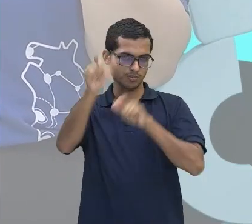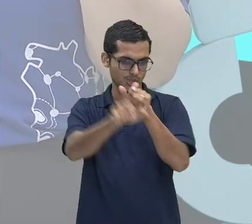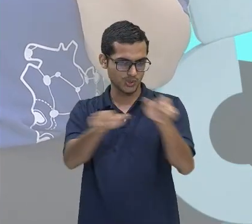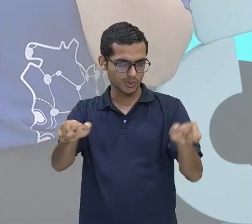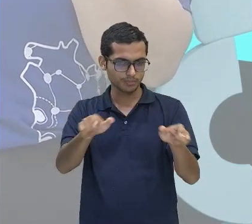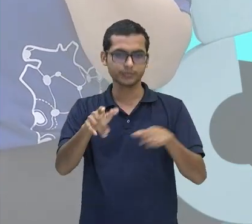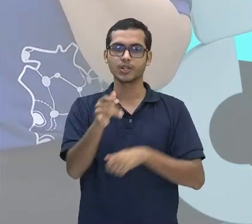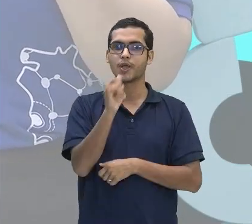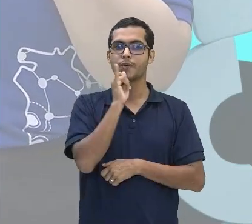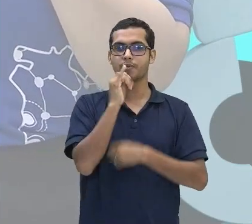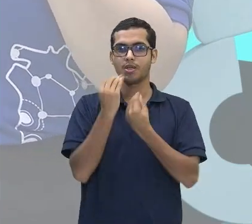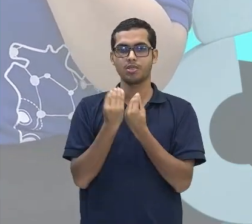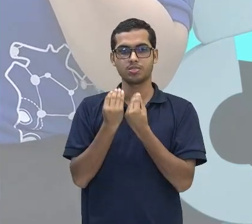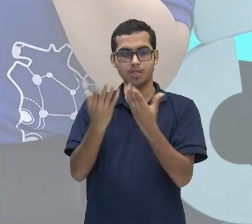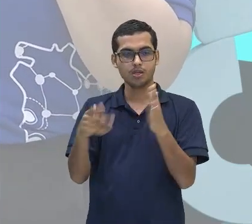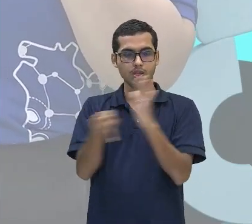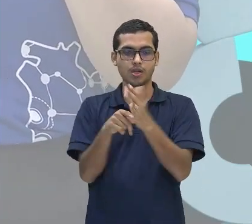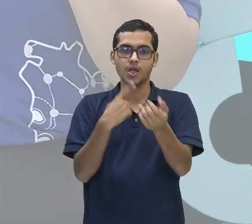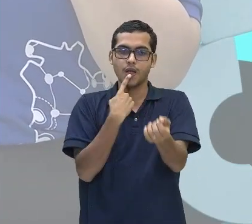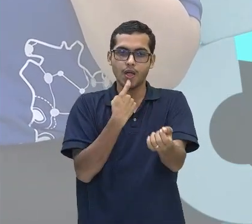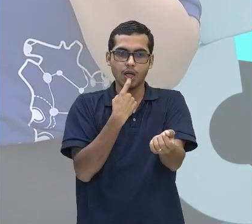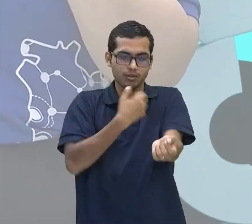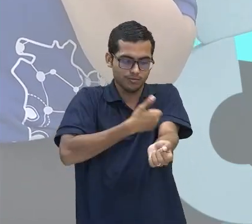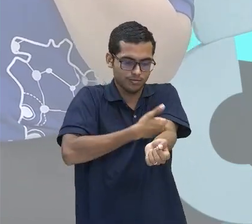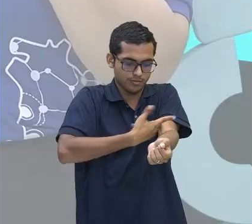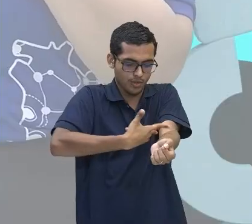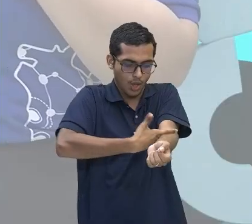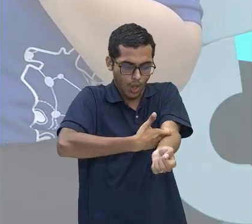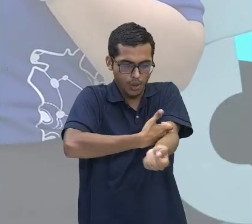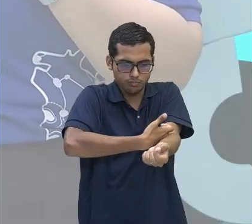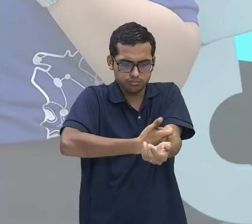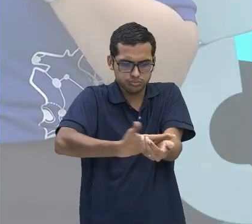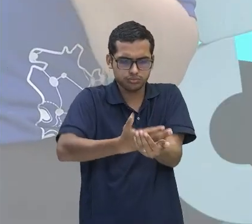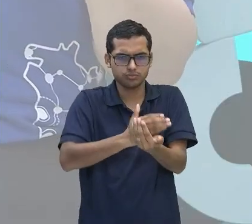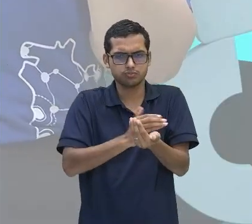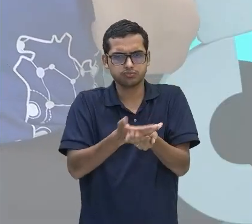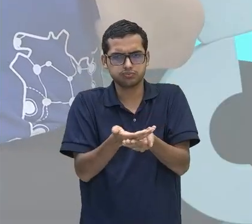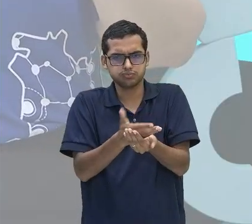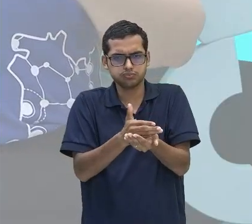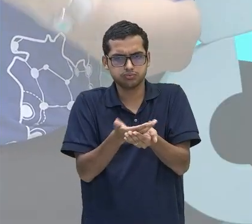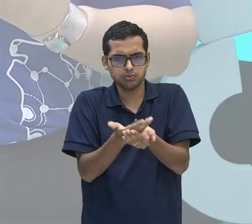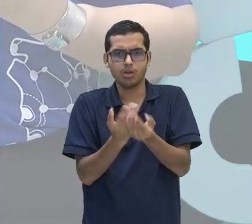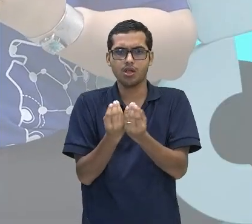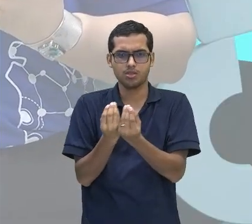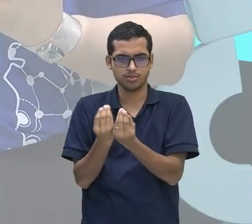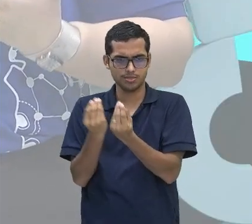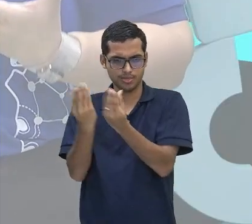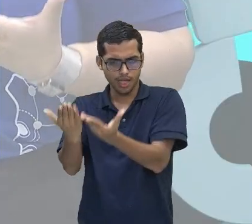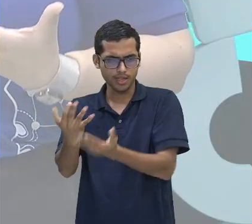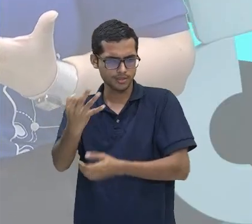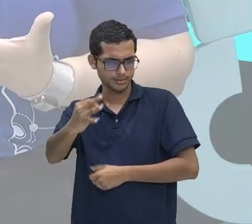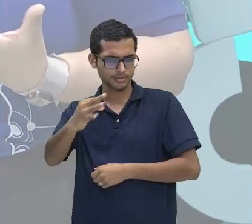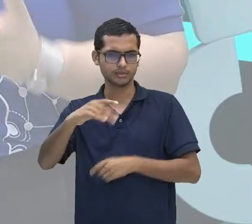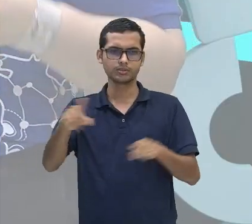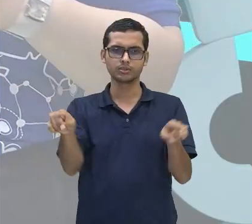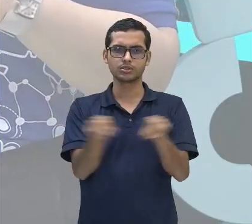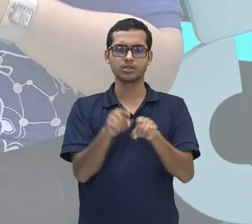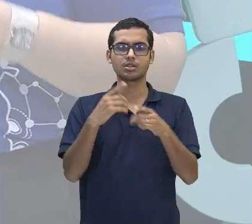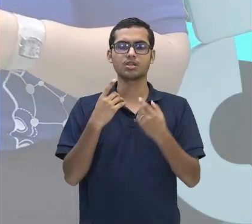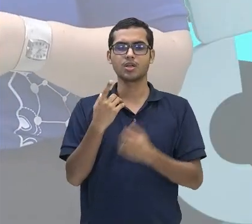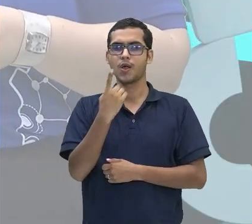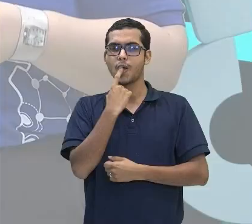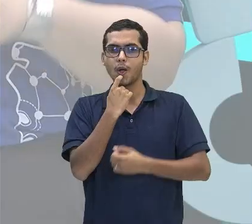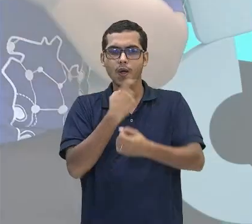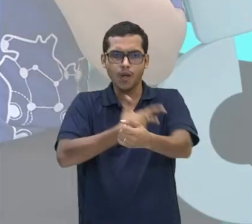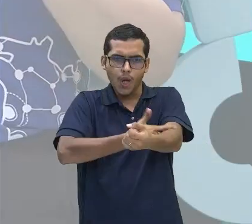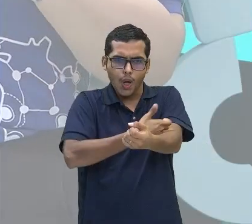doação do sangue, que é o nosso próximo exemplo. Coloca aí, por favor. doe sangue, salve vidas,